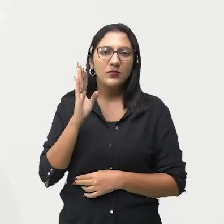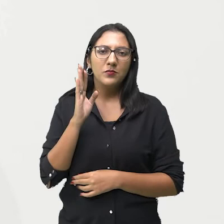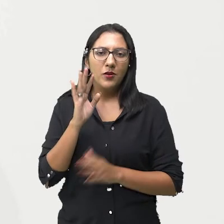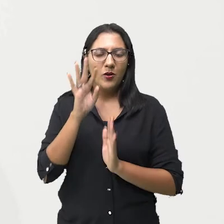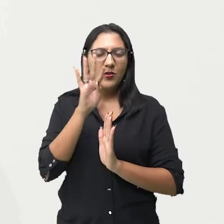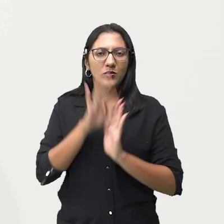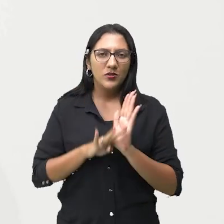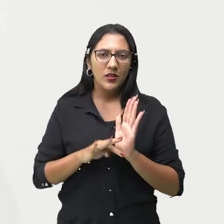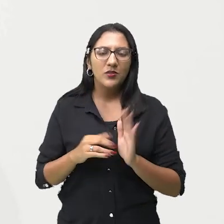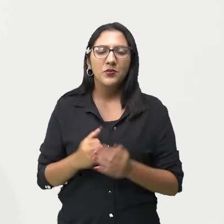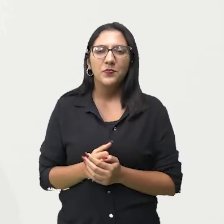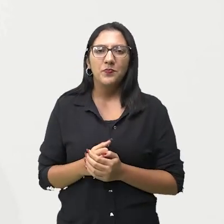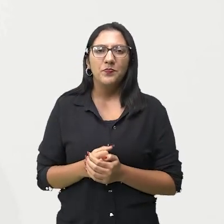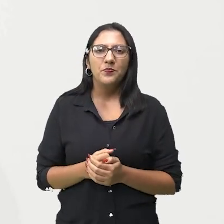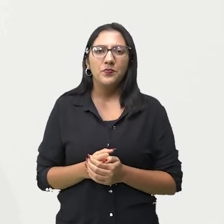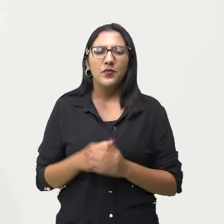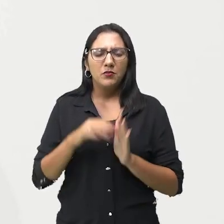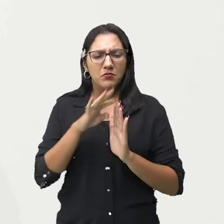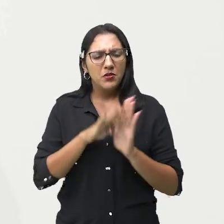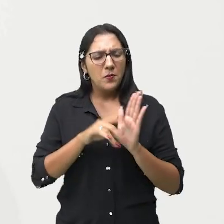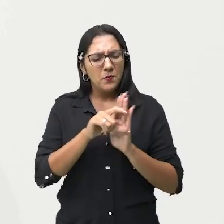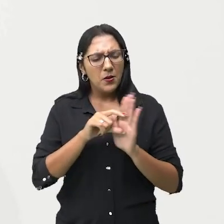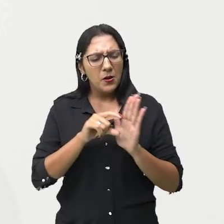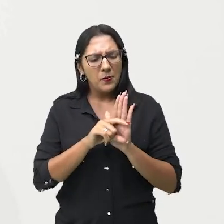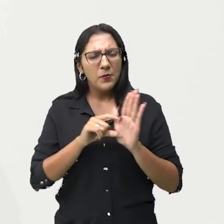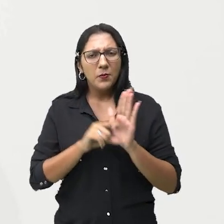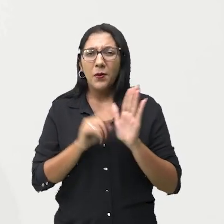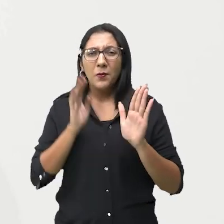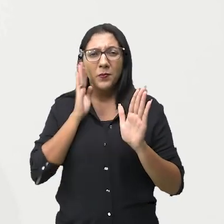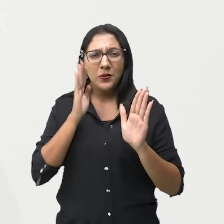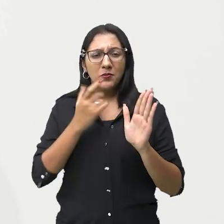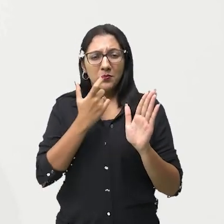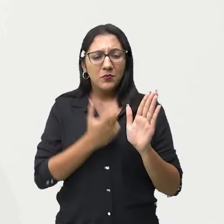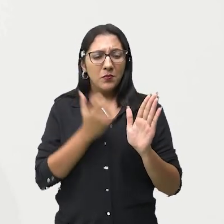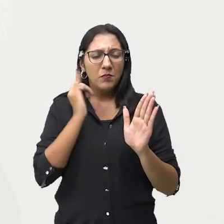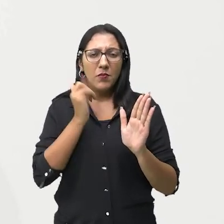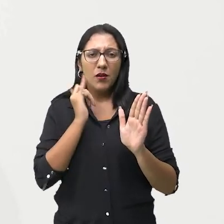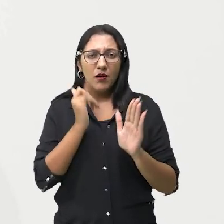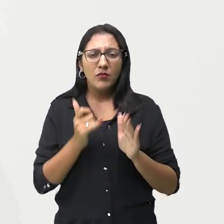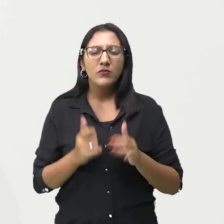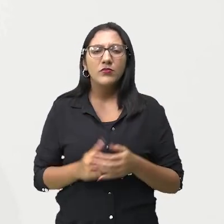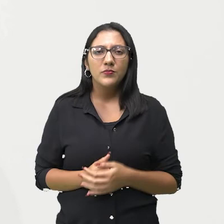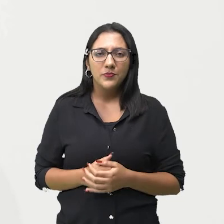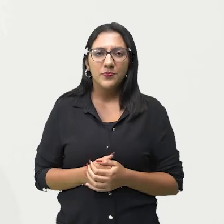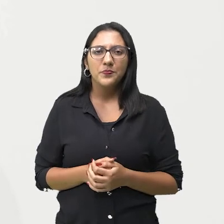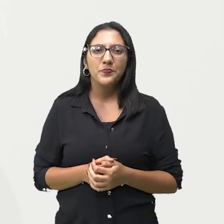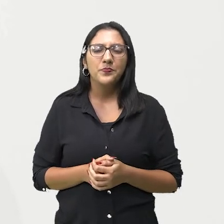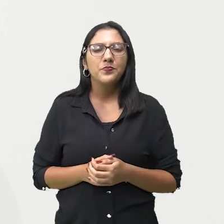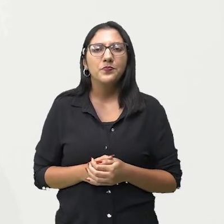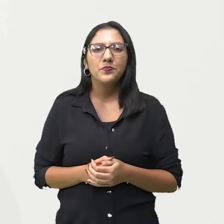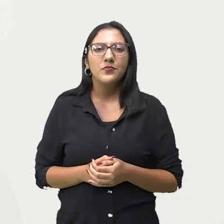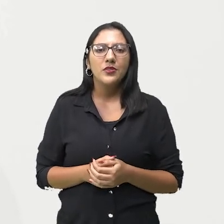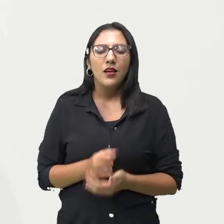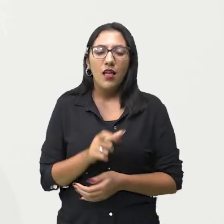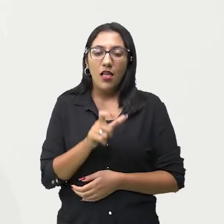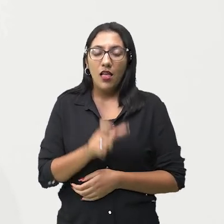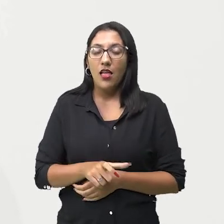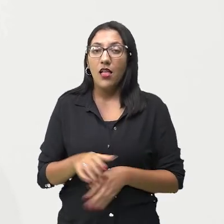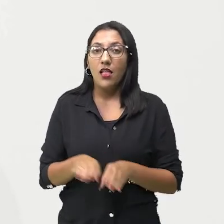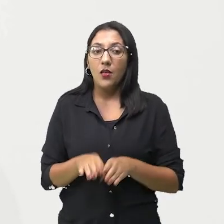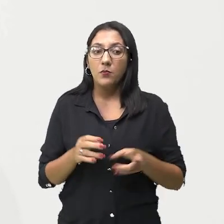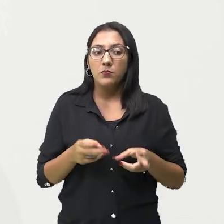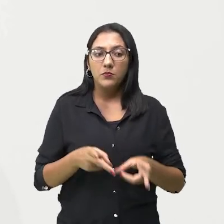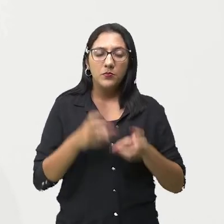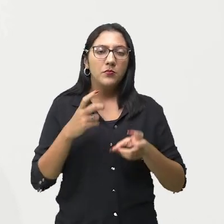texto, né? A maior parte do texto é ocupada por fala do narrador e ele nos traz, na